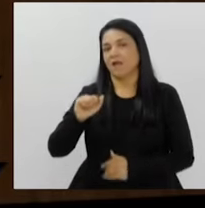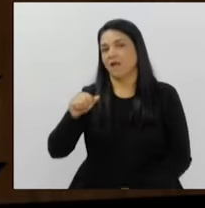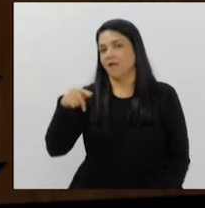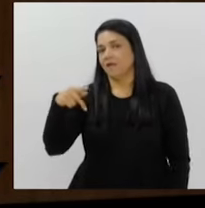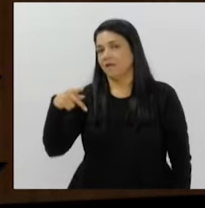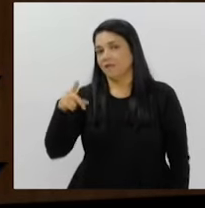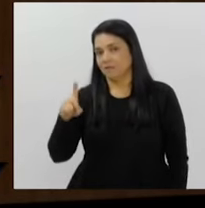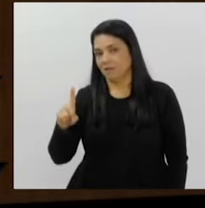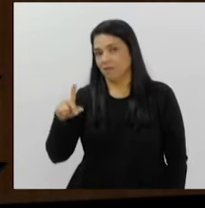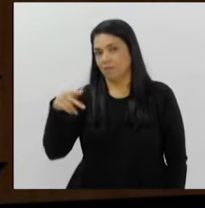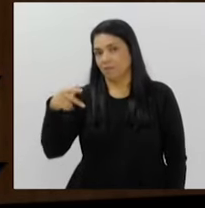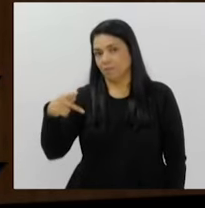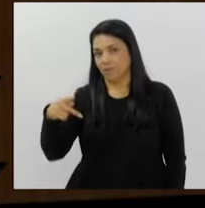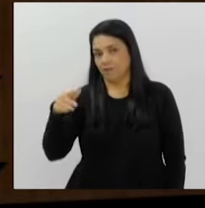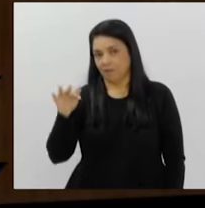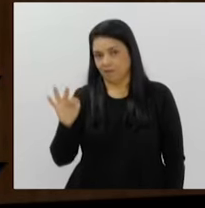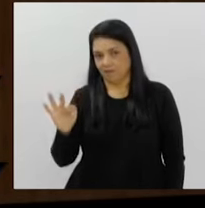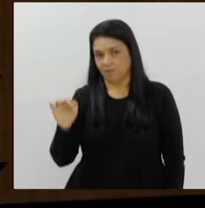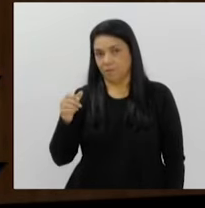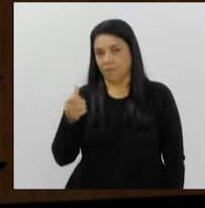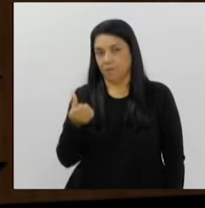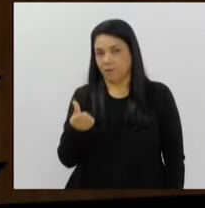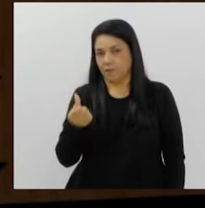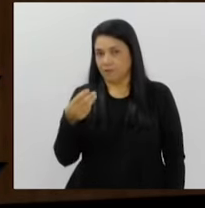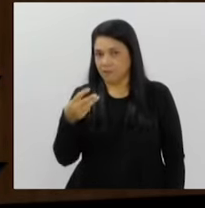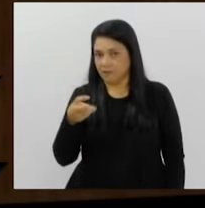635. Então, vamos lá.